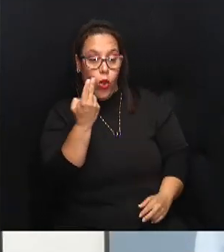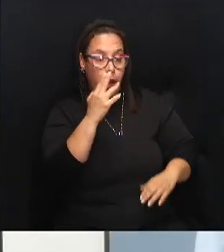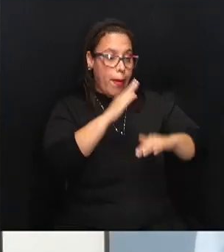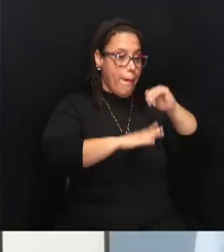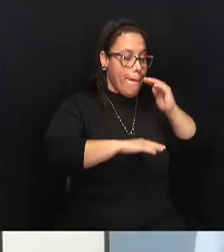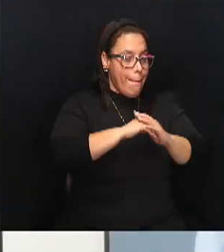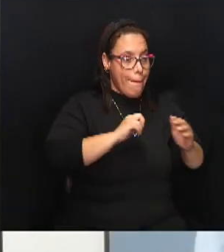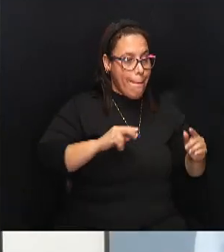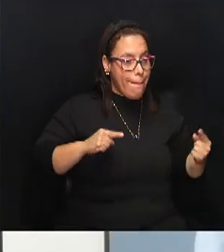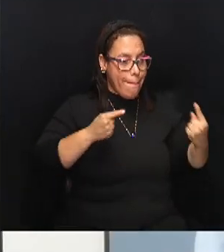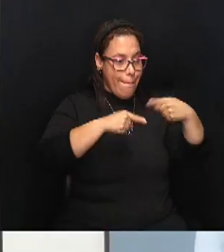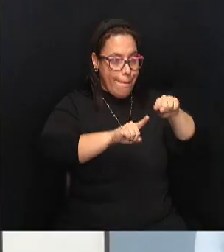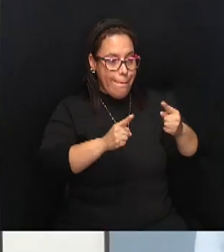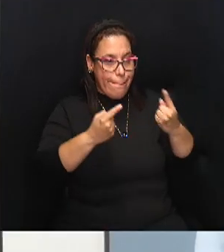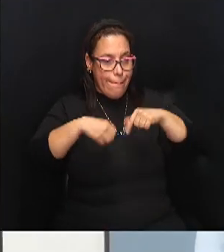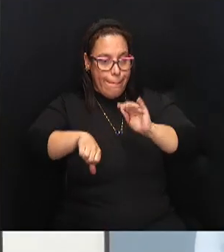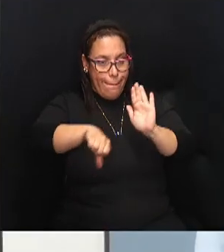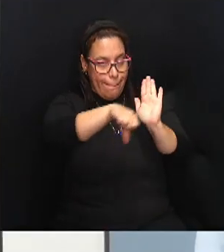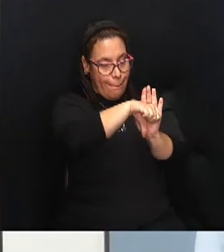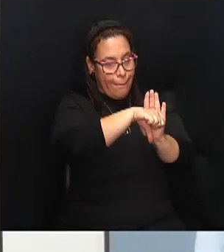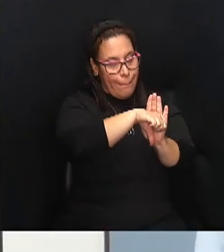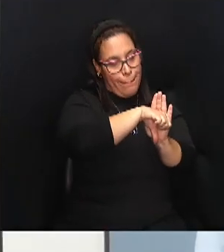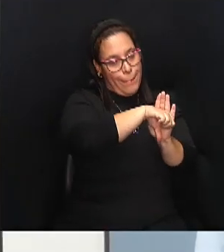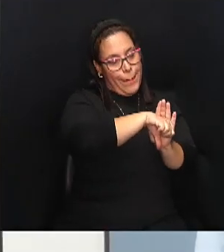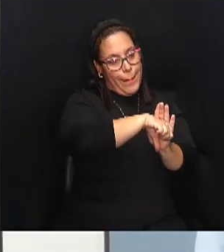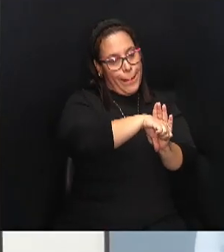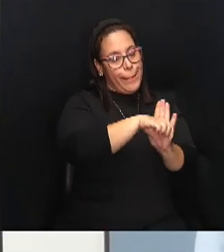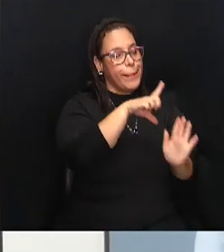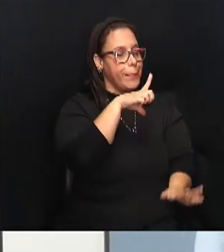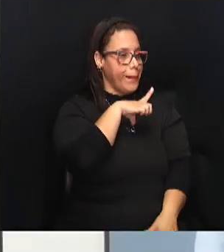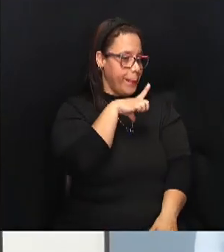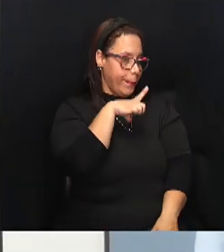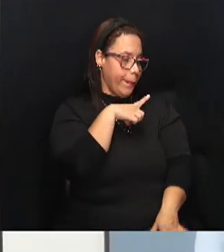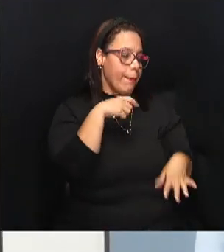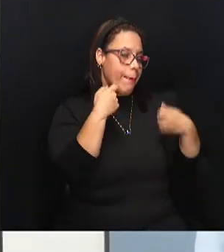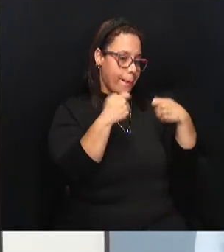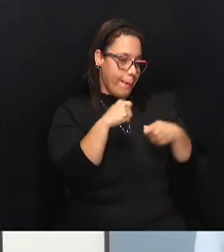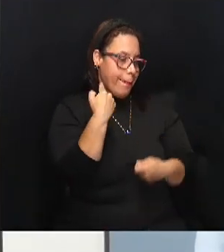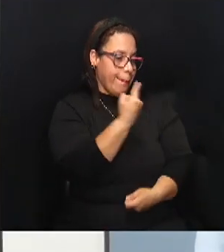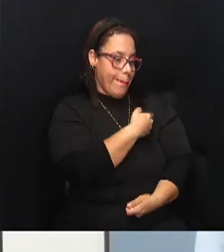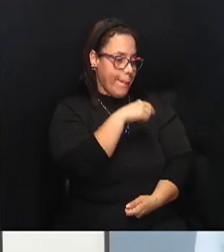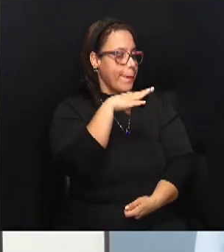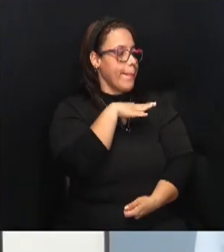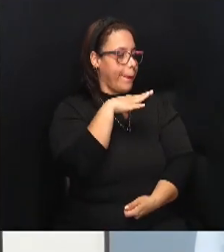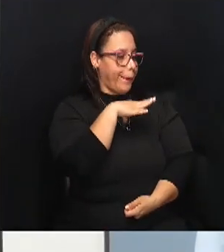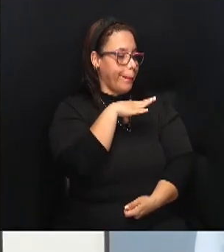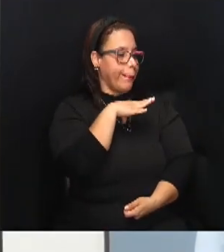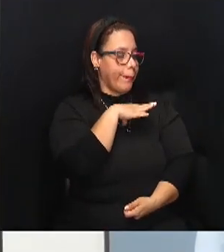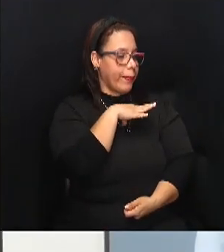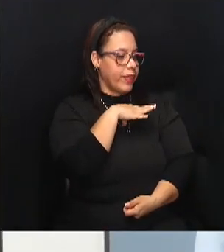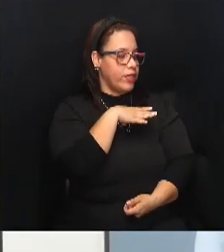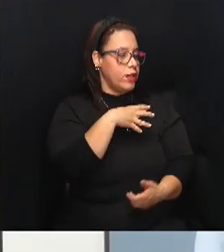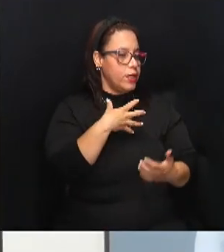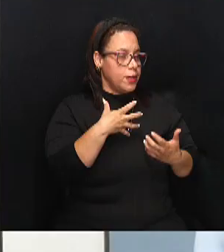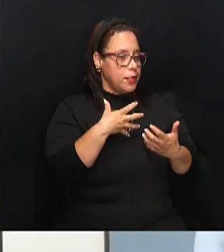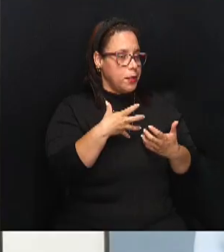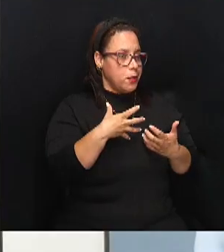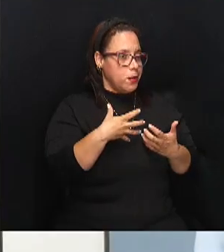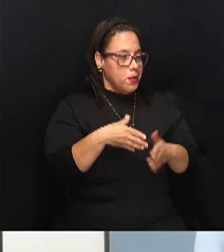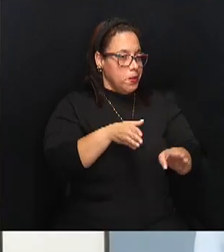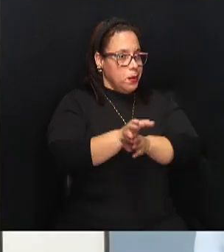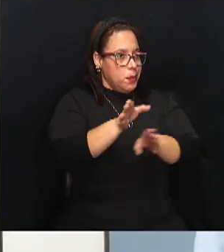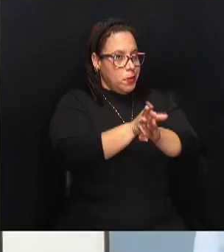de combate ao crime, tem essa demanda assim no nosso município. A gente está cansado de fazer